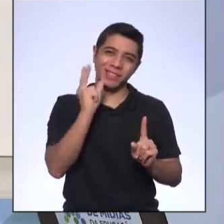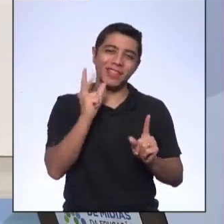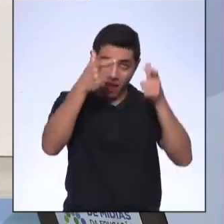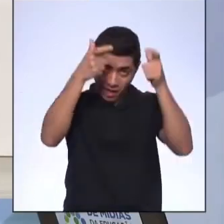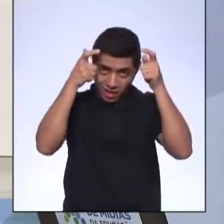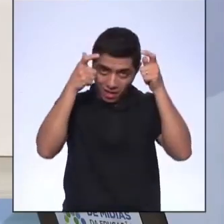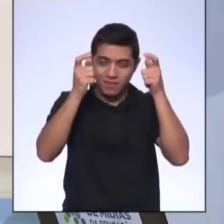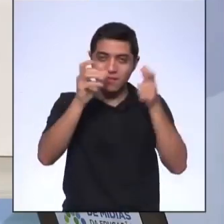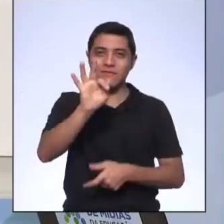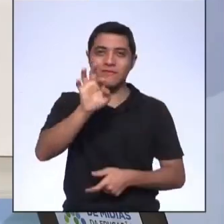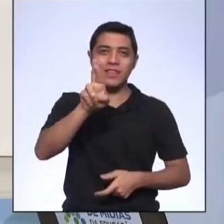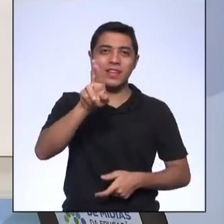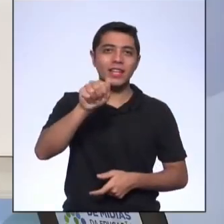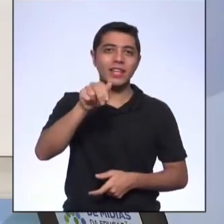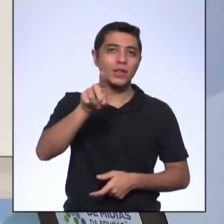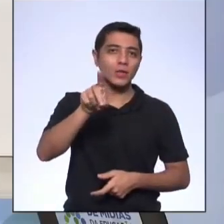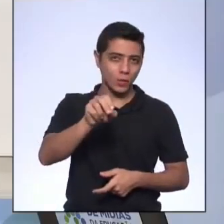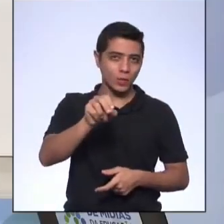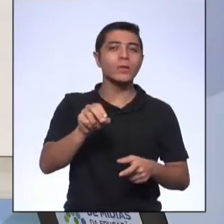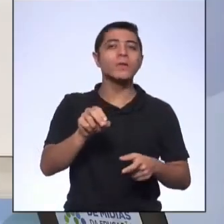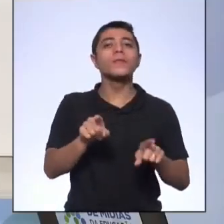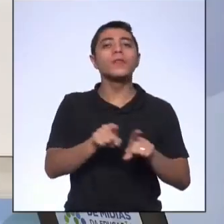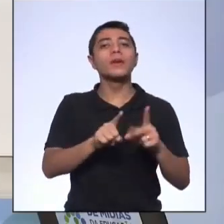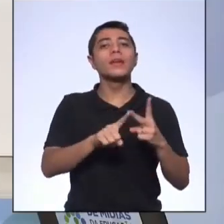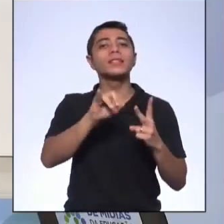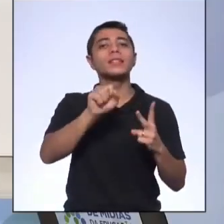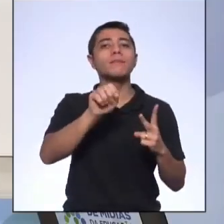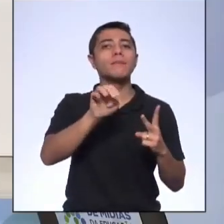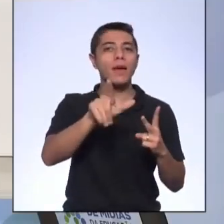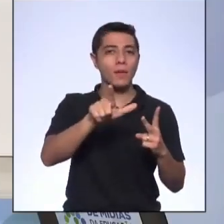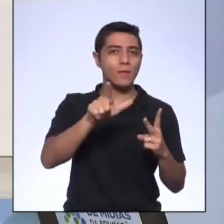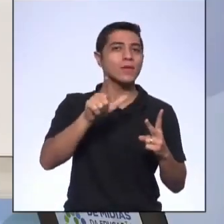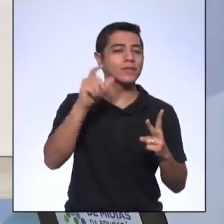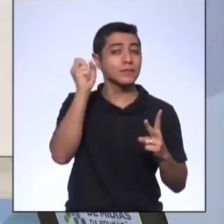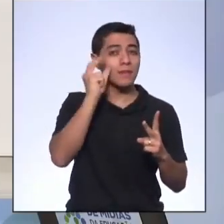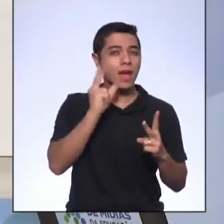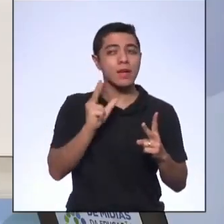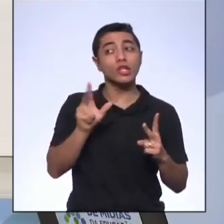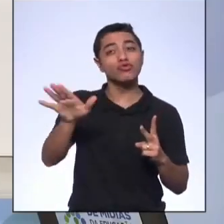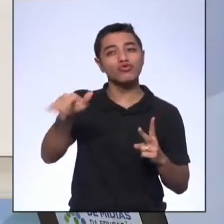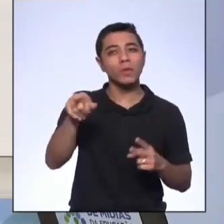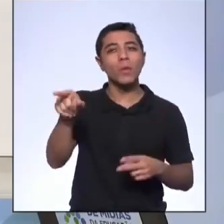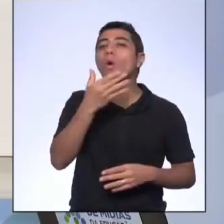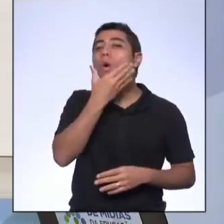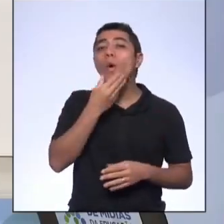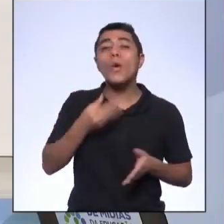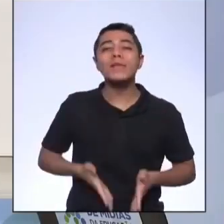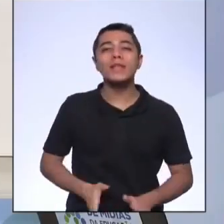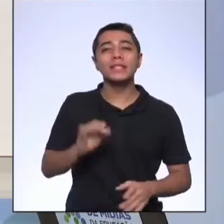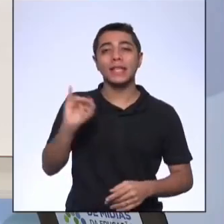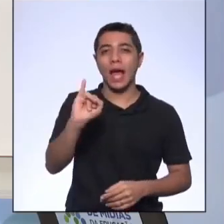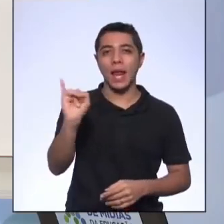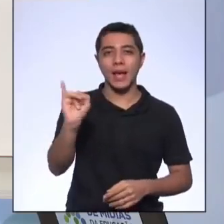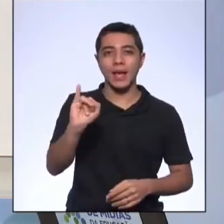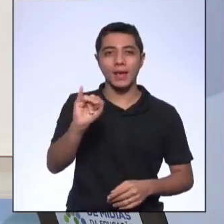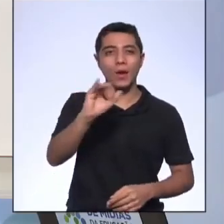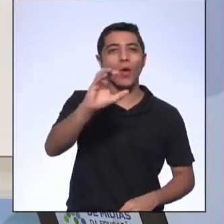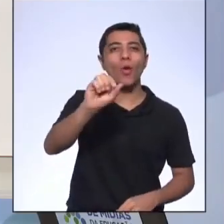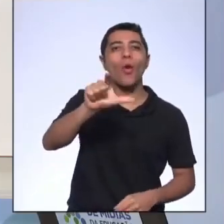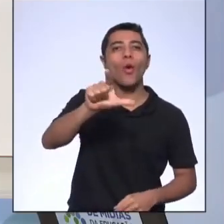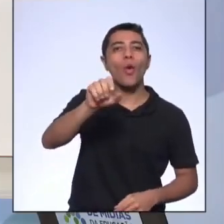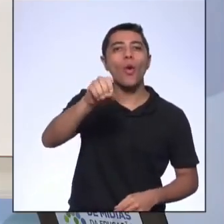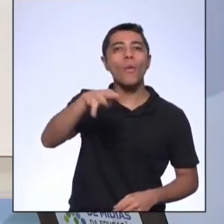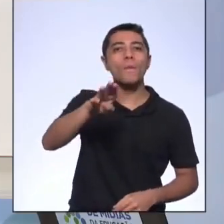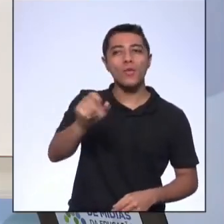um navegador italiano, porque a Itália dominava o comércio ali das especiarias, eles tinham uma